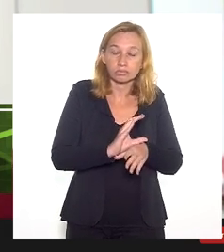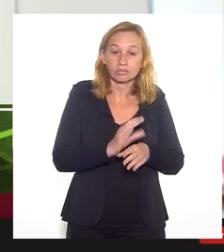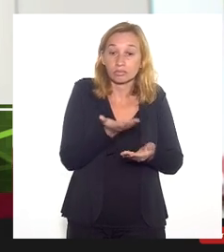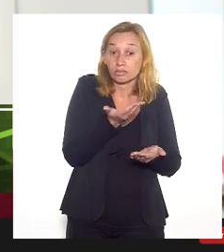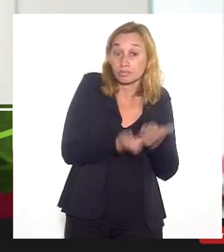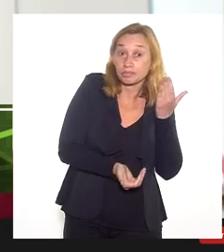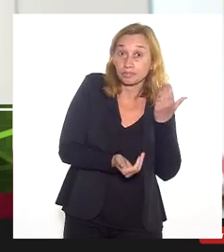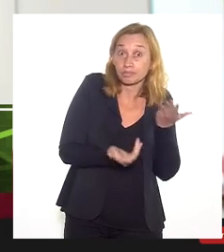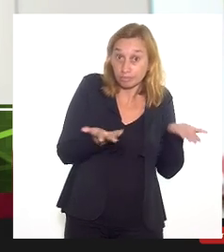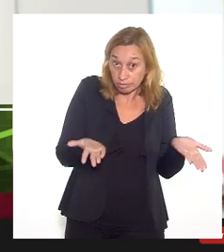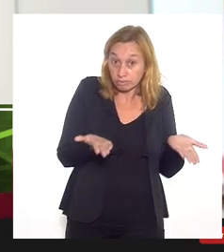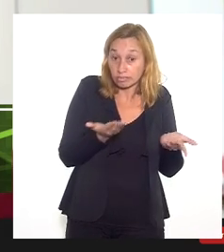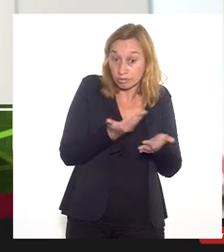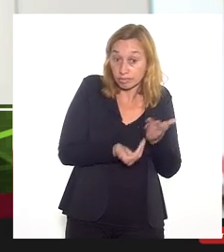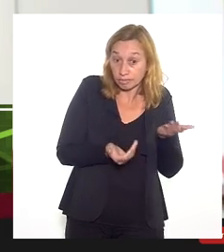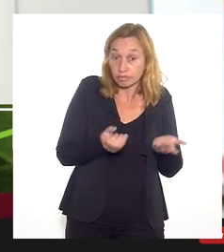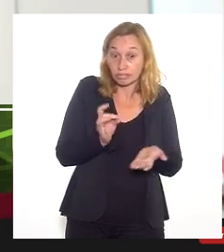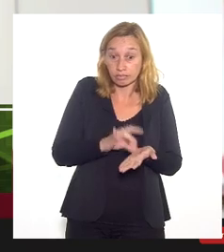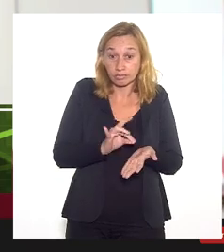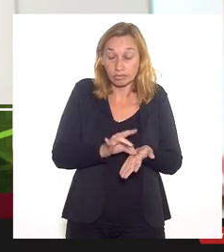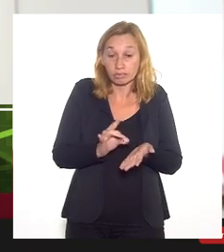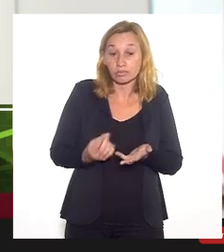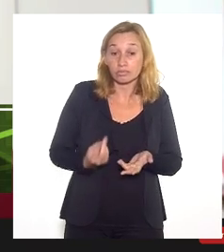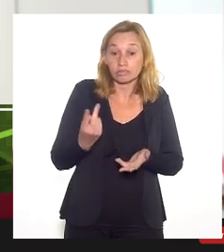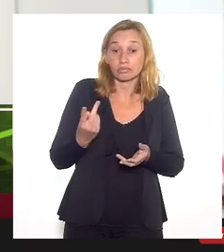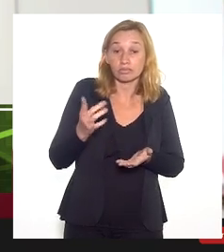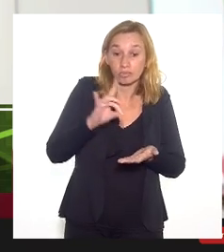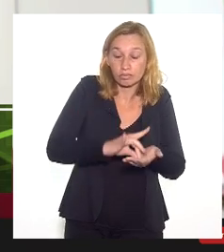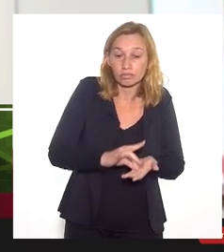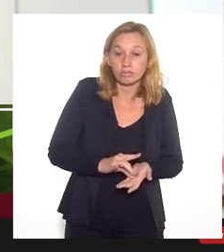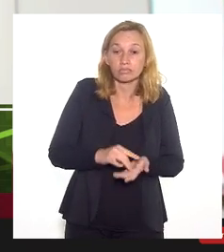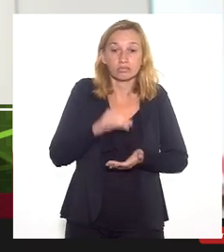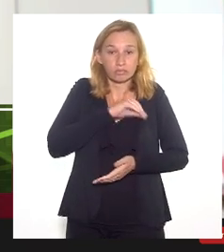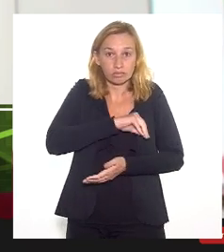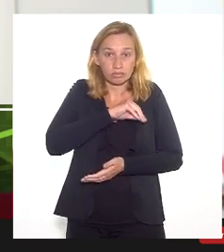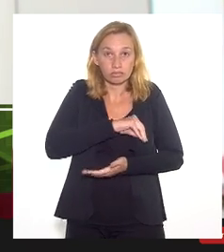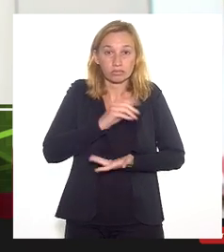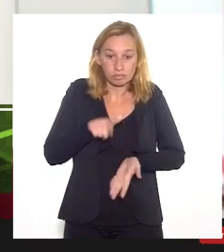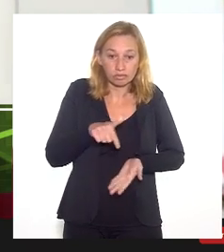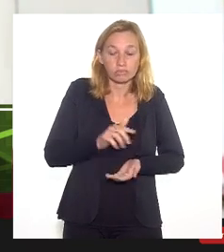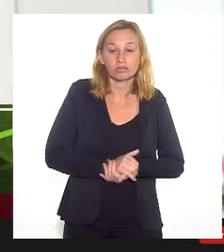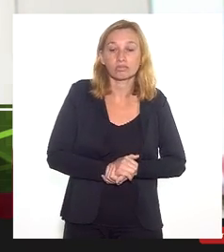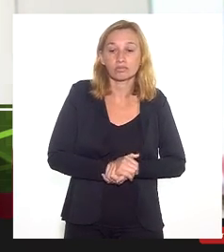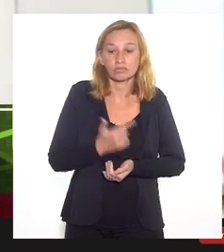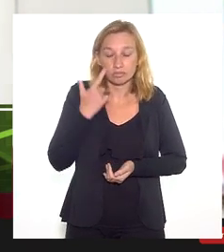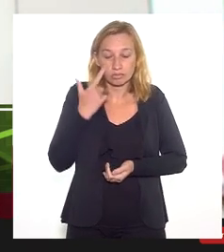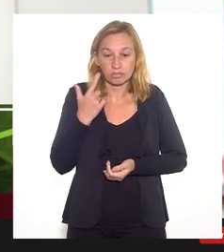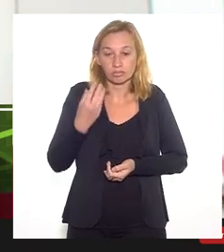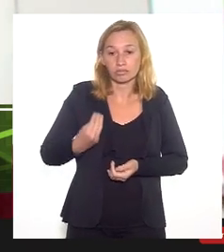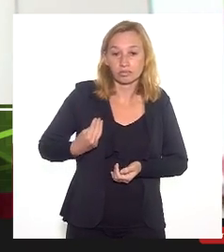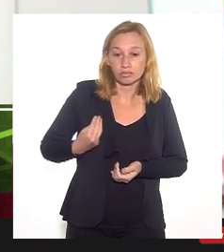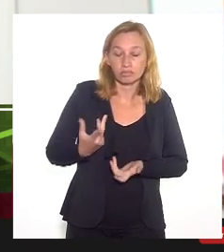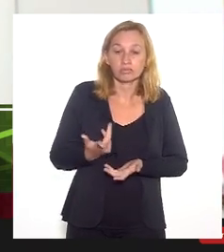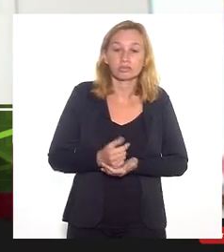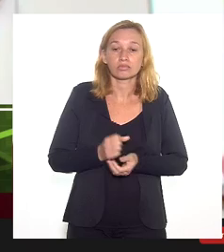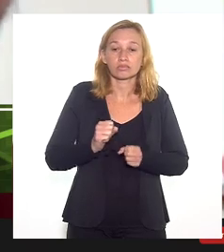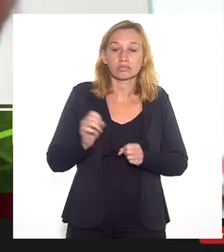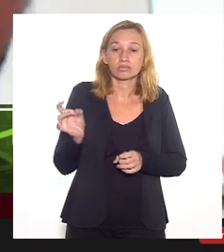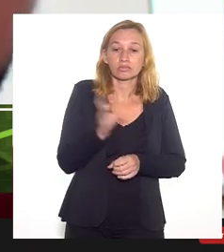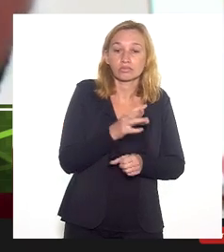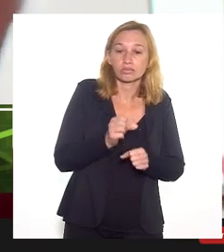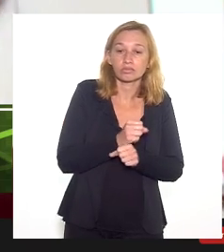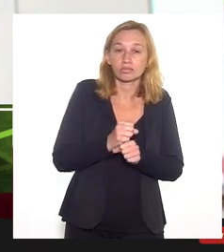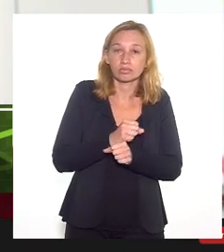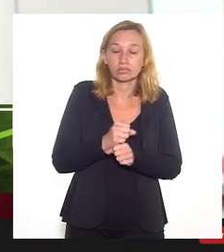perda nominal da perda mesmo no valor real dos salários que a gente está assistindo e vivenciando por esses últimos anos porque esse é